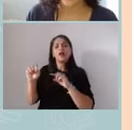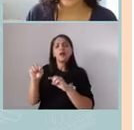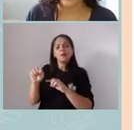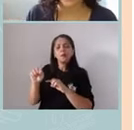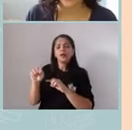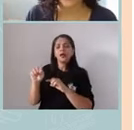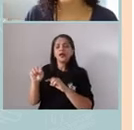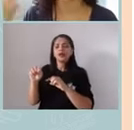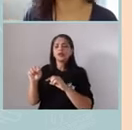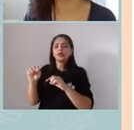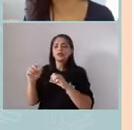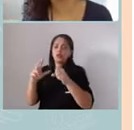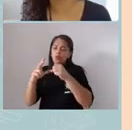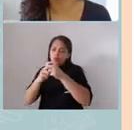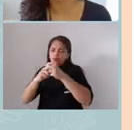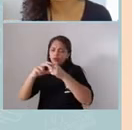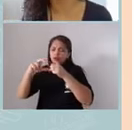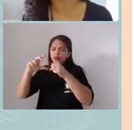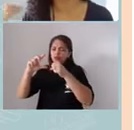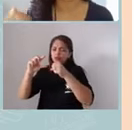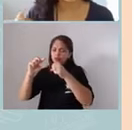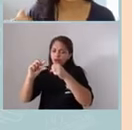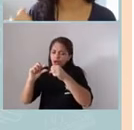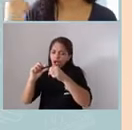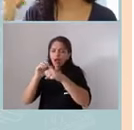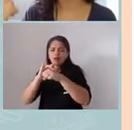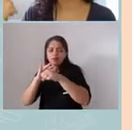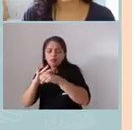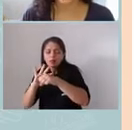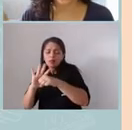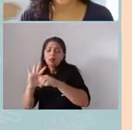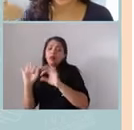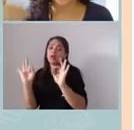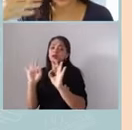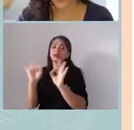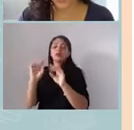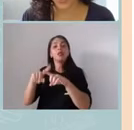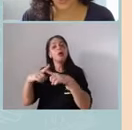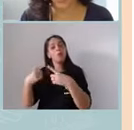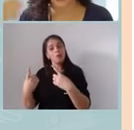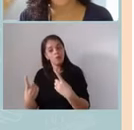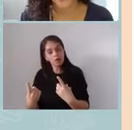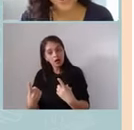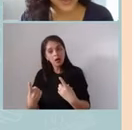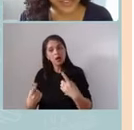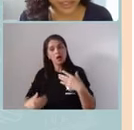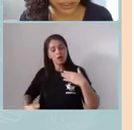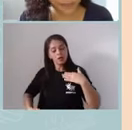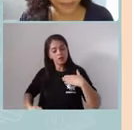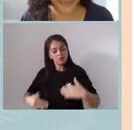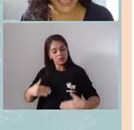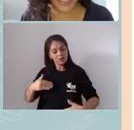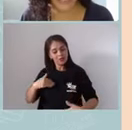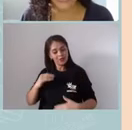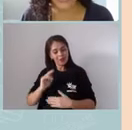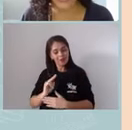ser enfraquecido e aí não vai chegar a causar doença. Mas o nosso corpo, né, o nosso sistema imune vai